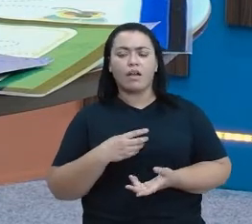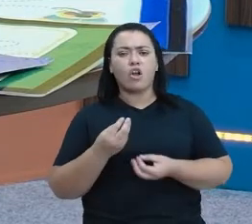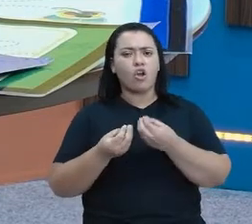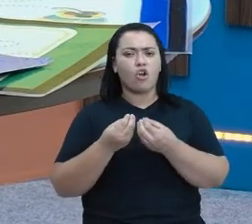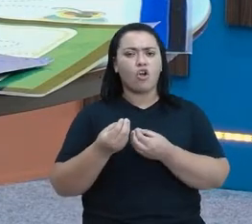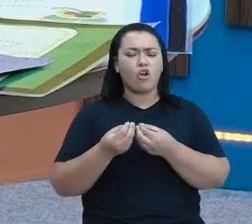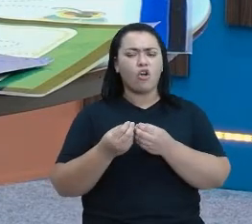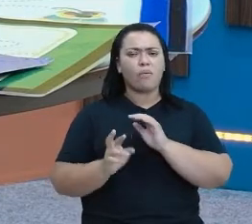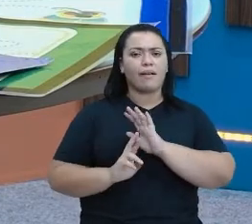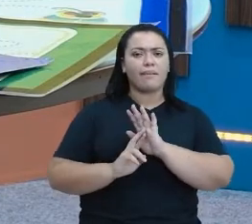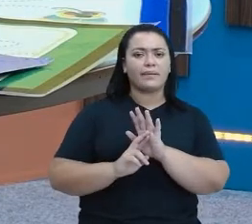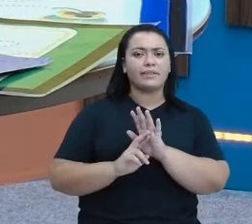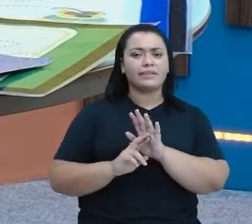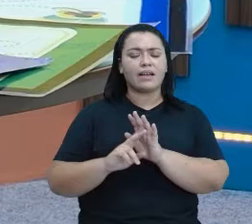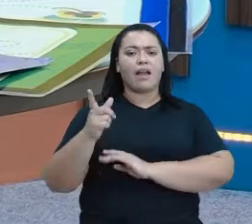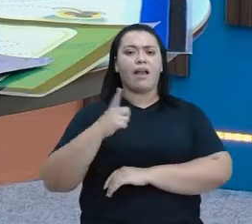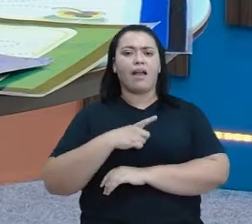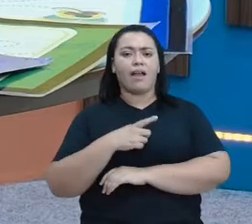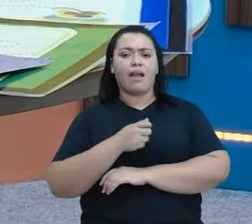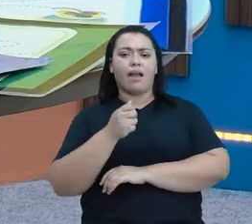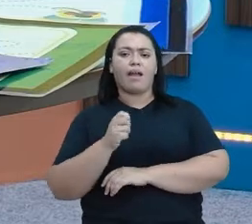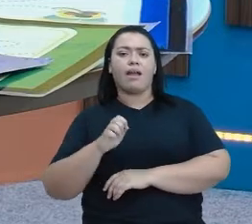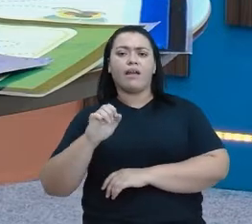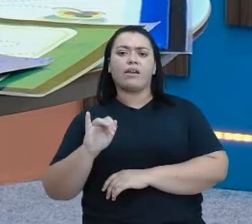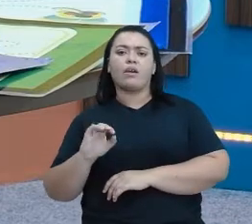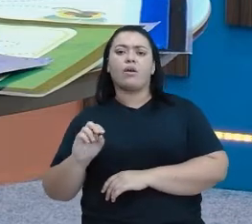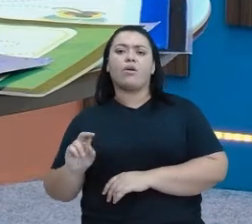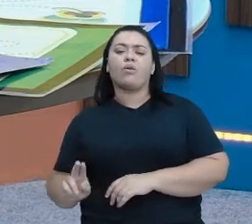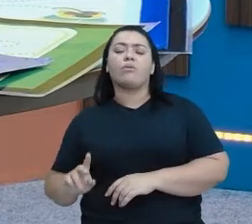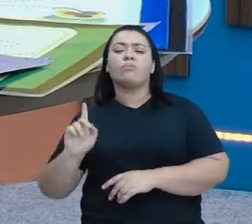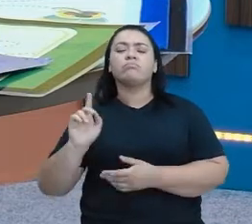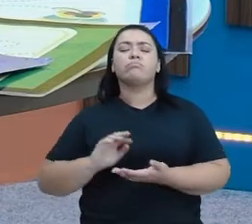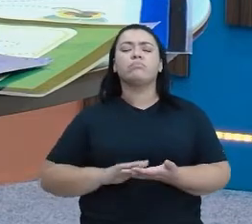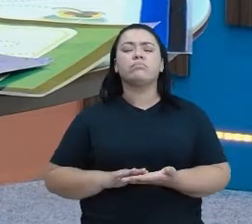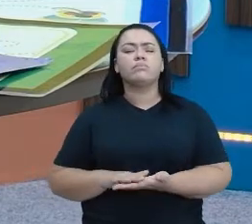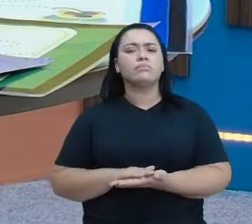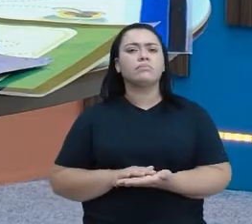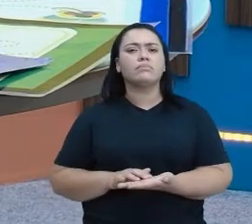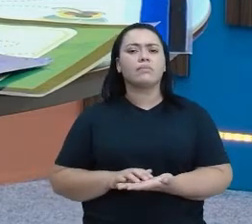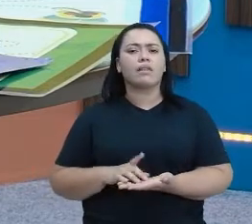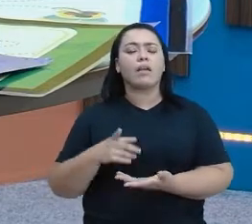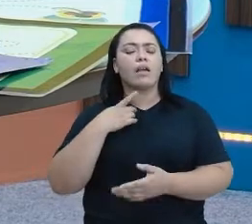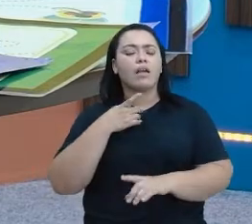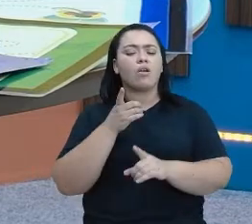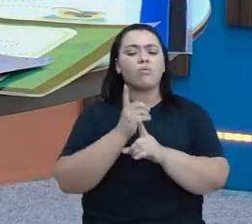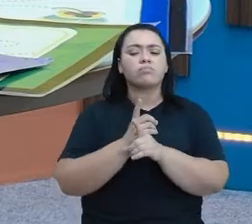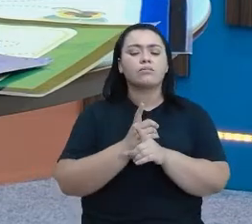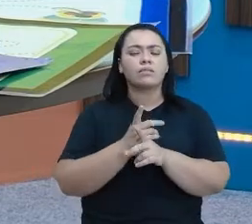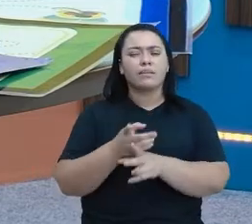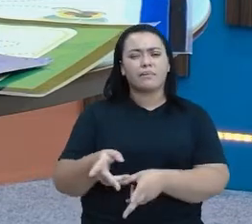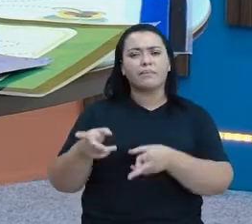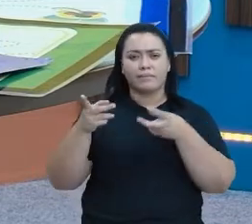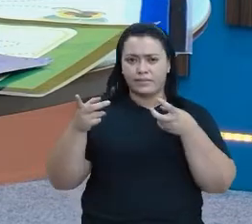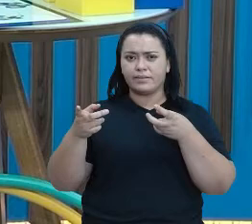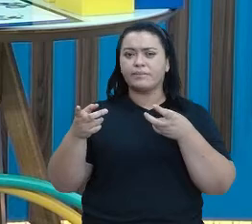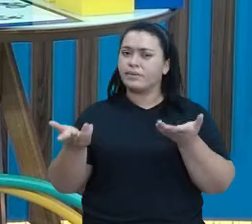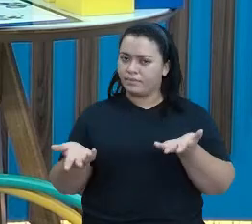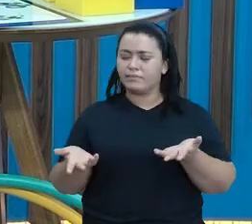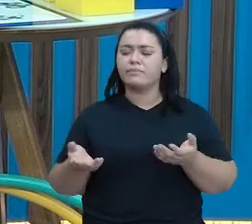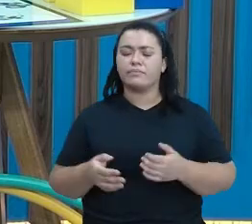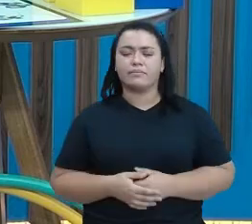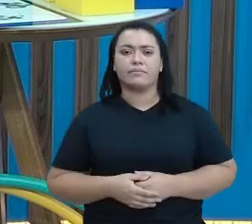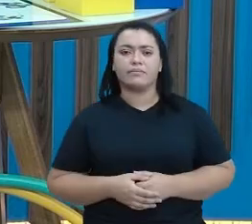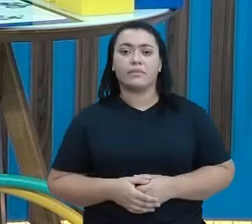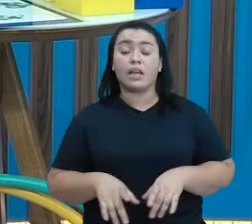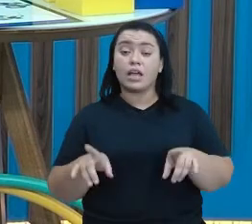a representação das vogais em braille, para ele encaixar, para ele encontrar, para ele perceber. Também